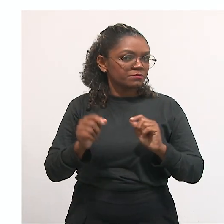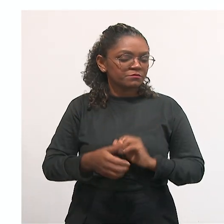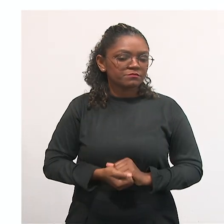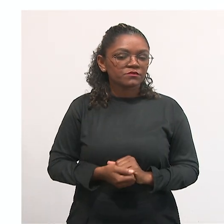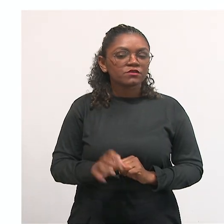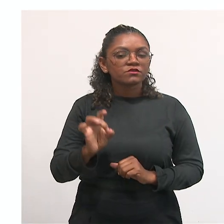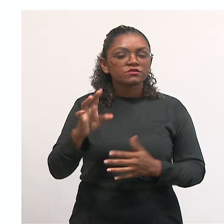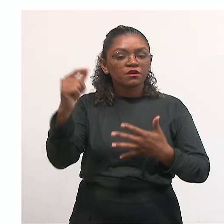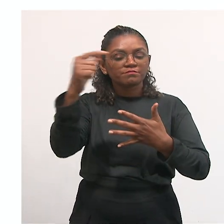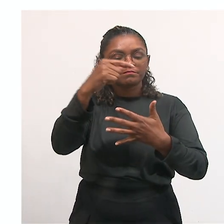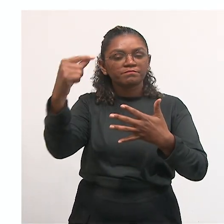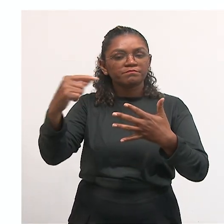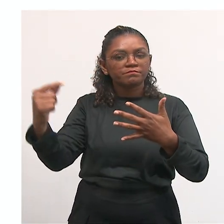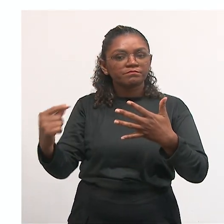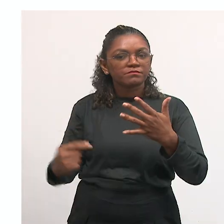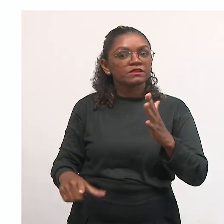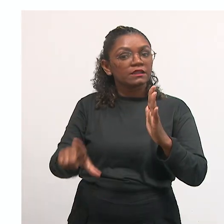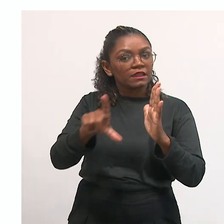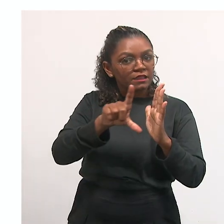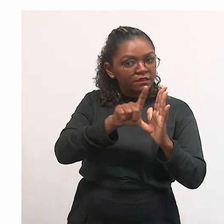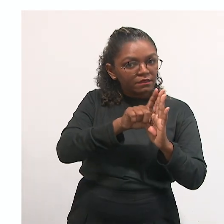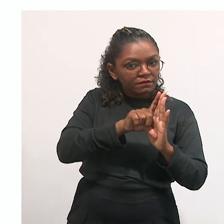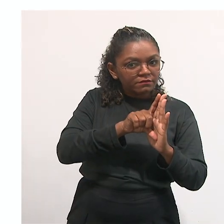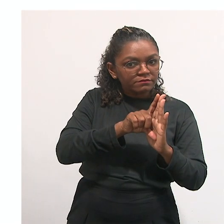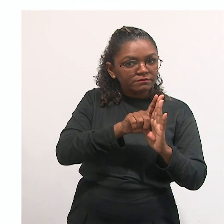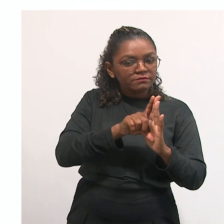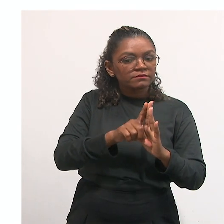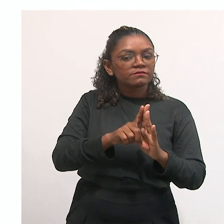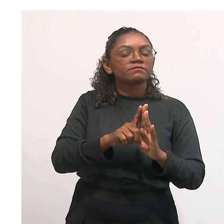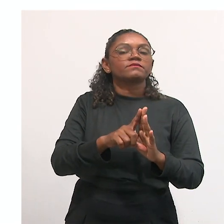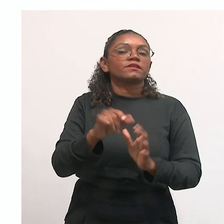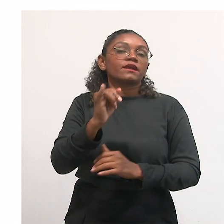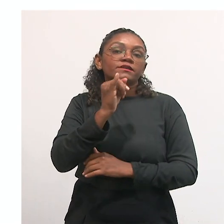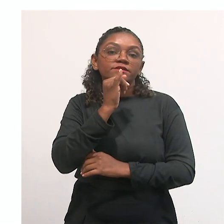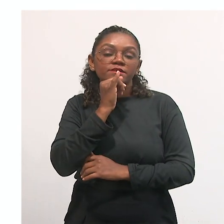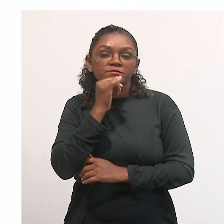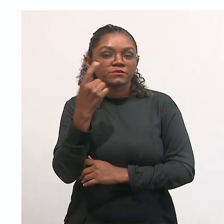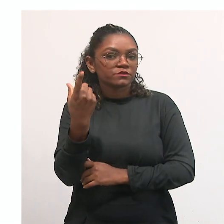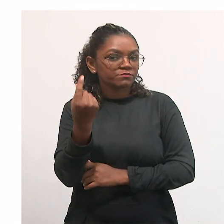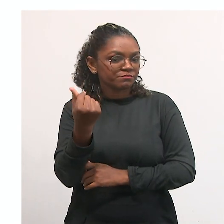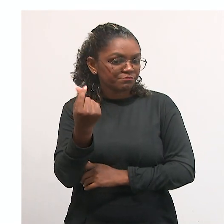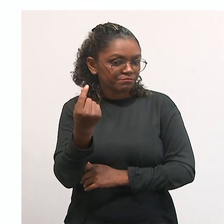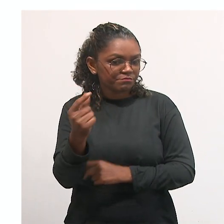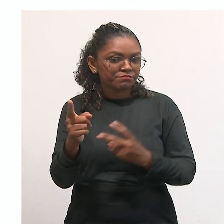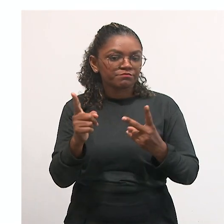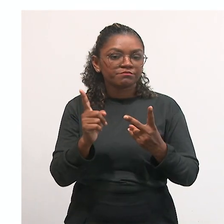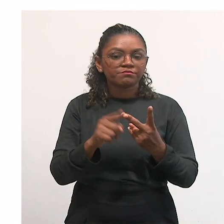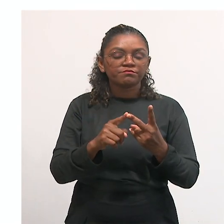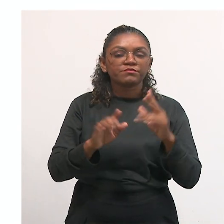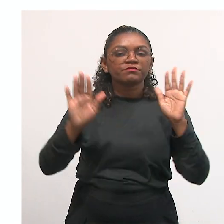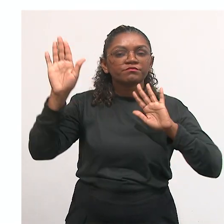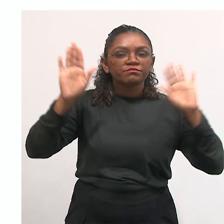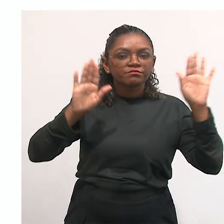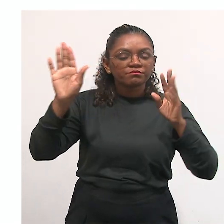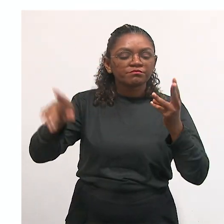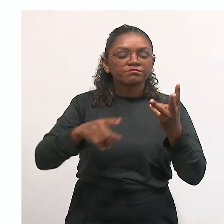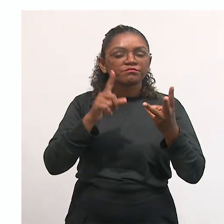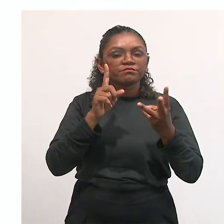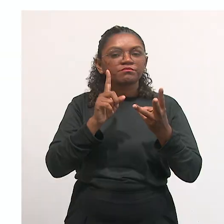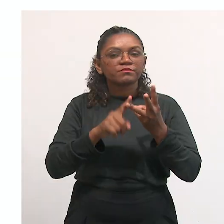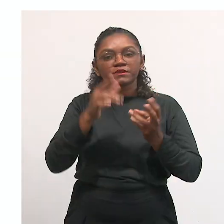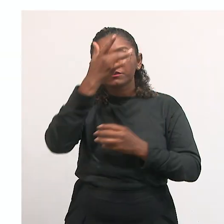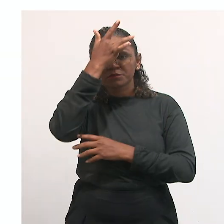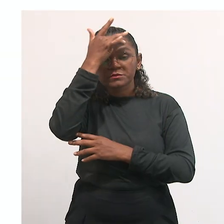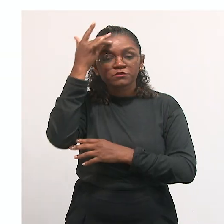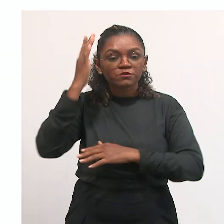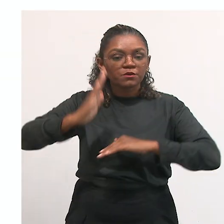aos requisitos legais. Eu até falei aqui agora, que é a questão, por exemplo, dos custos, licitação, recursos humanos, que você faz isso